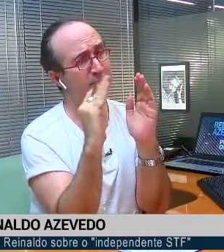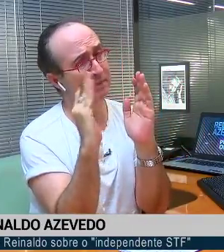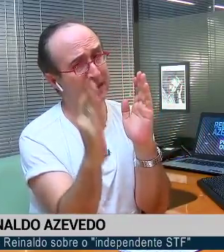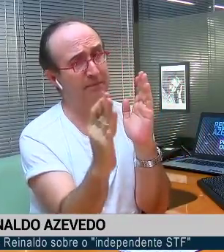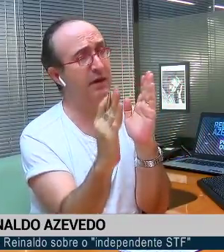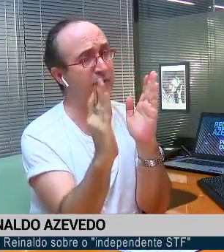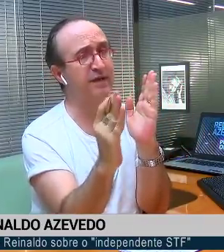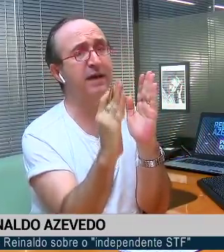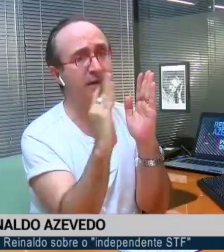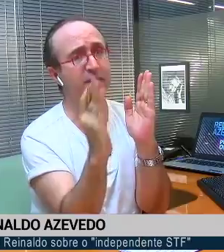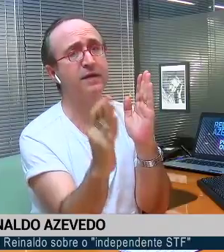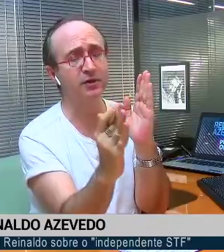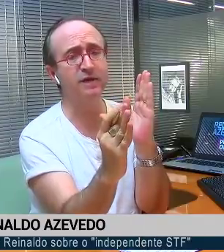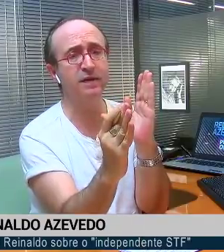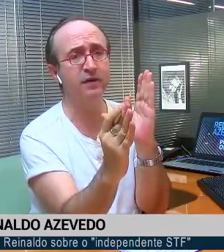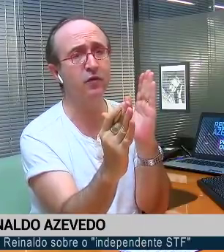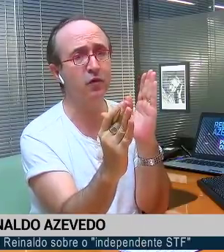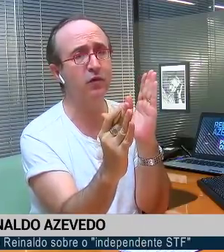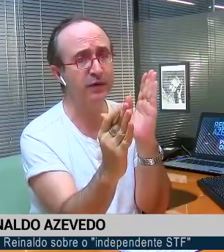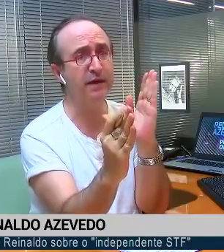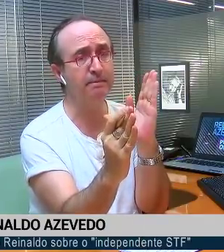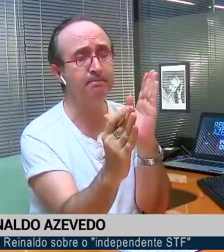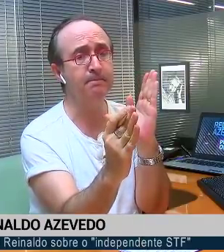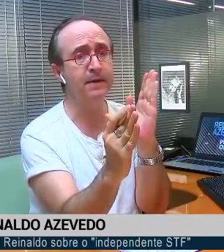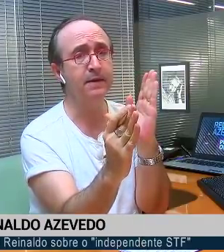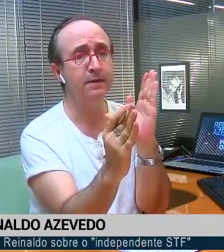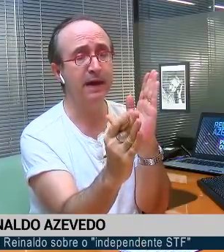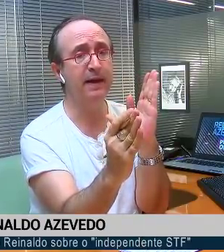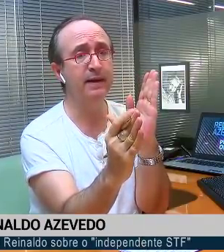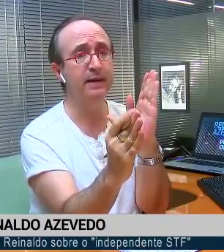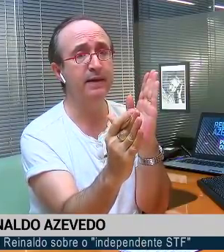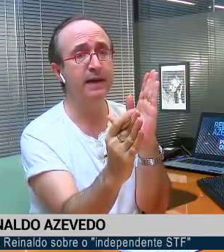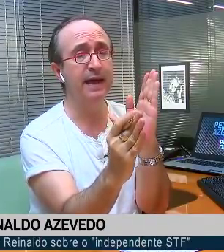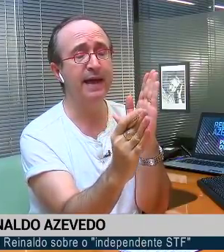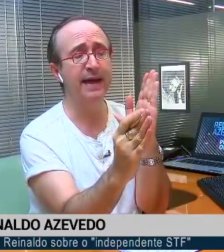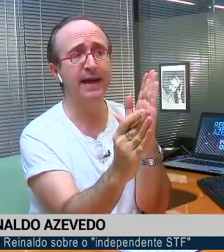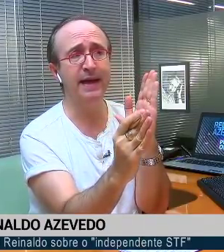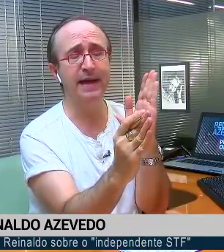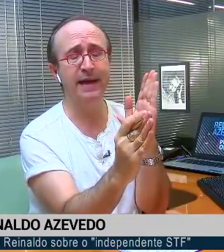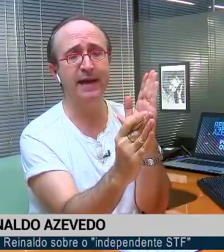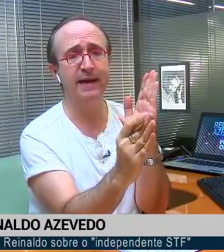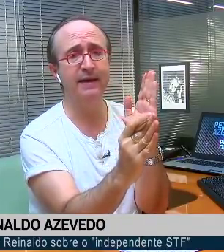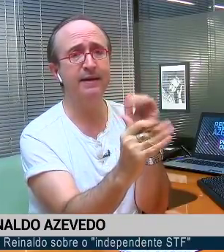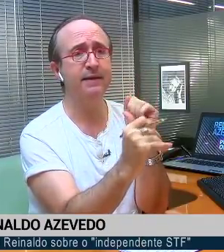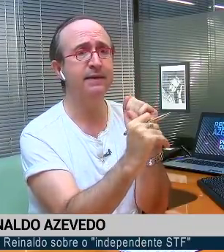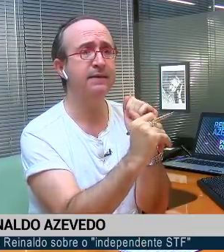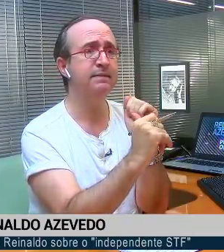escala que talvez ela não esteja se dando conta, não é?